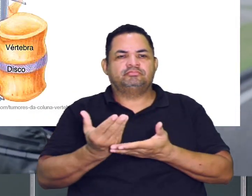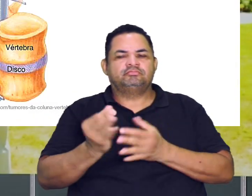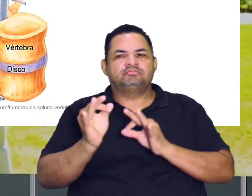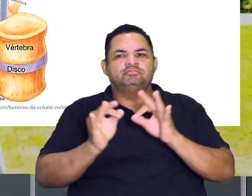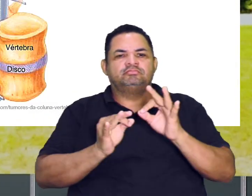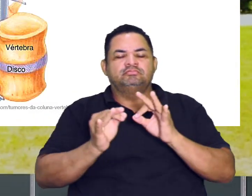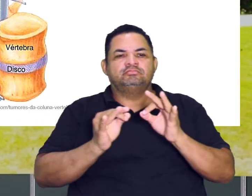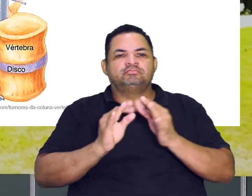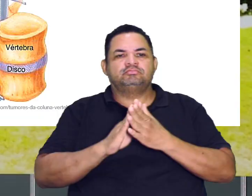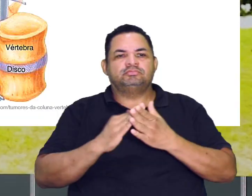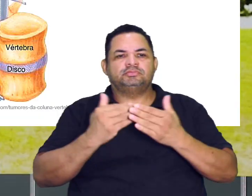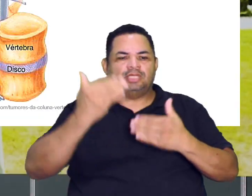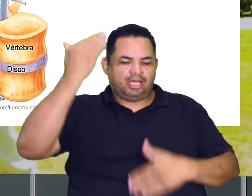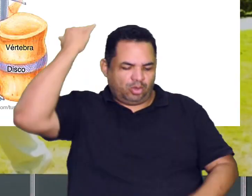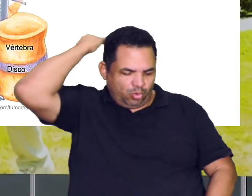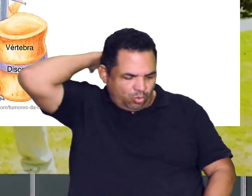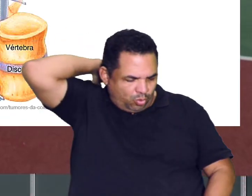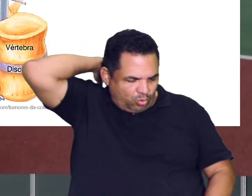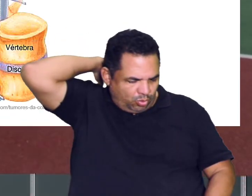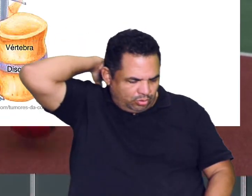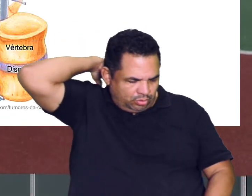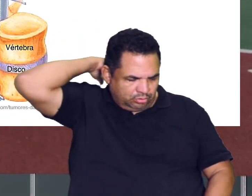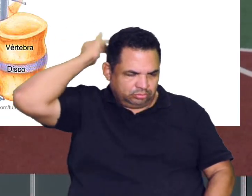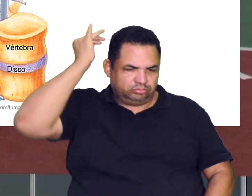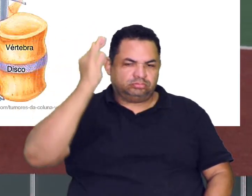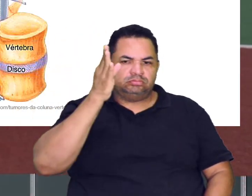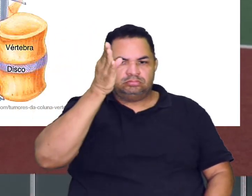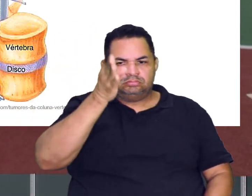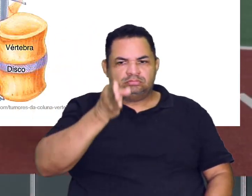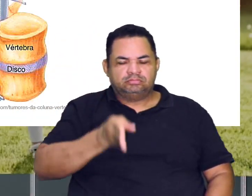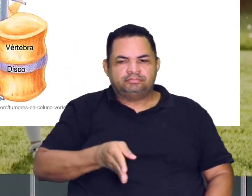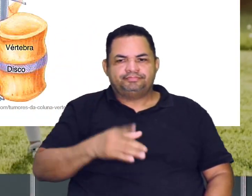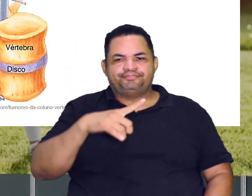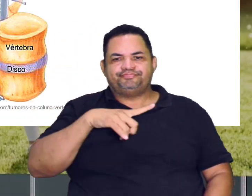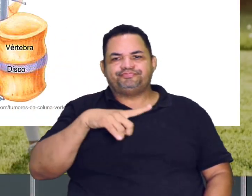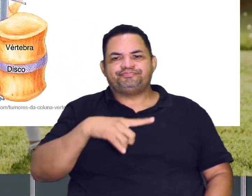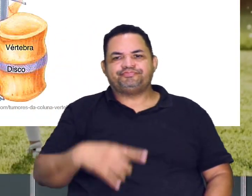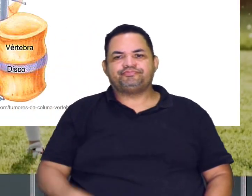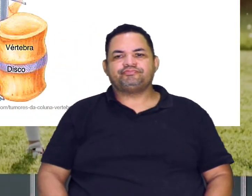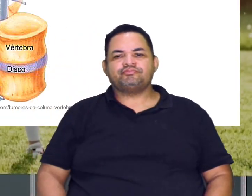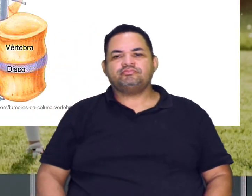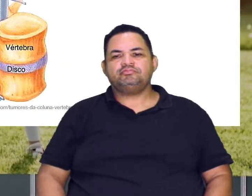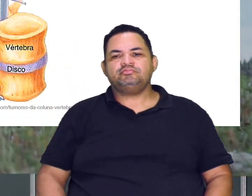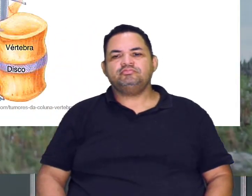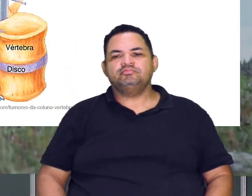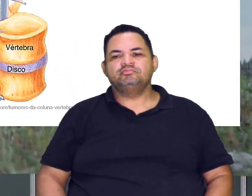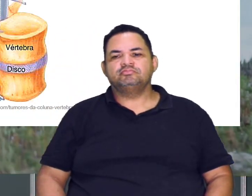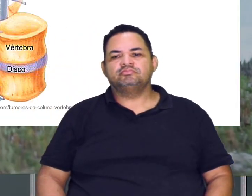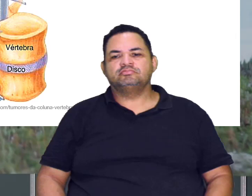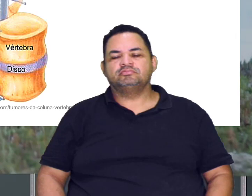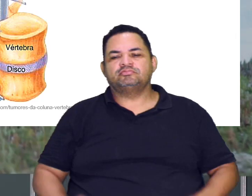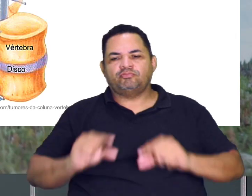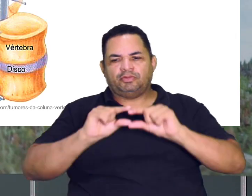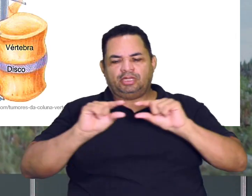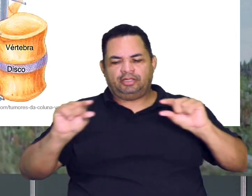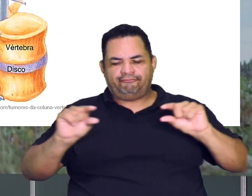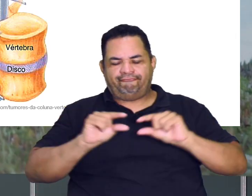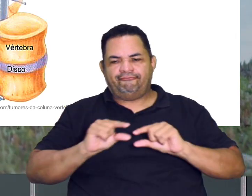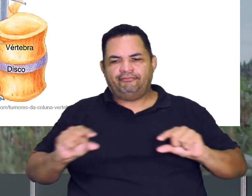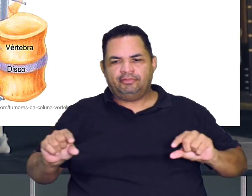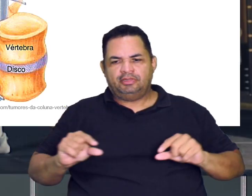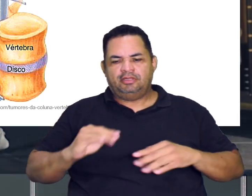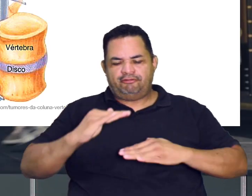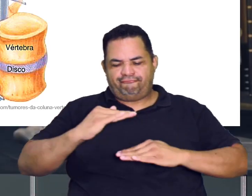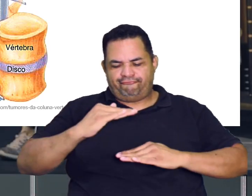parte dessa nossa coluna vertebral, tudo bem? Então a gente tem aqui as vértebras,